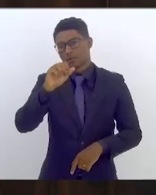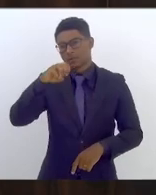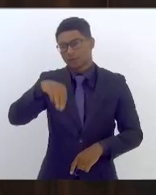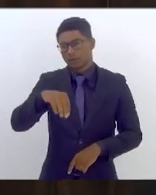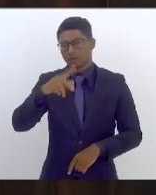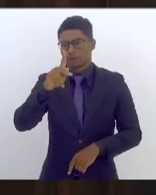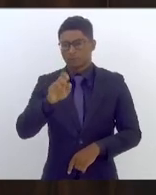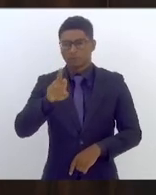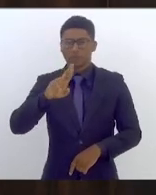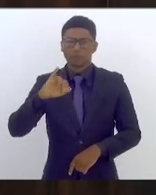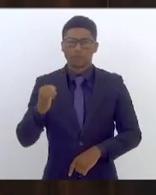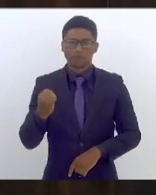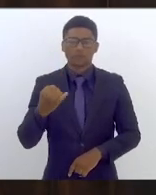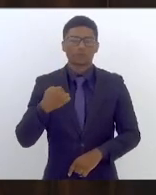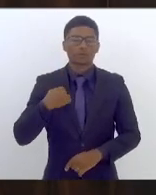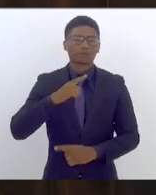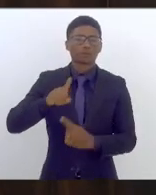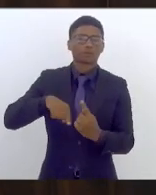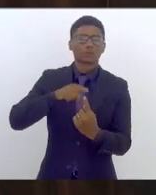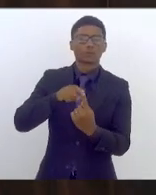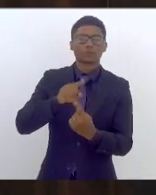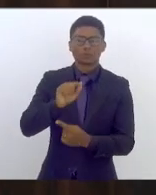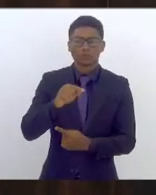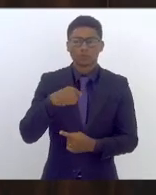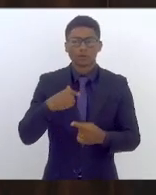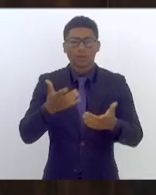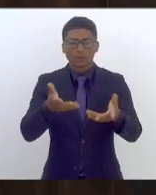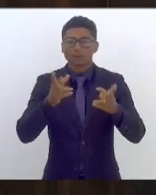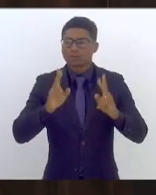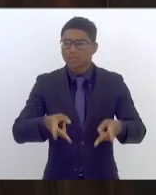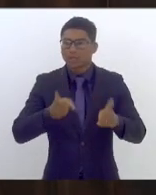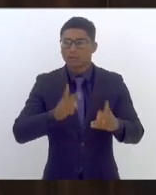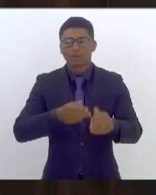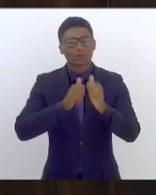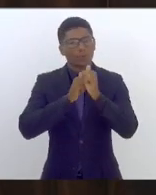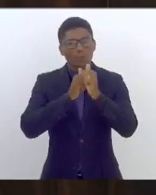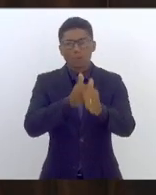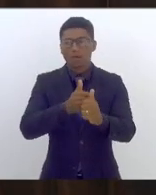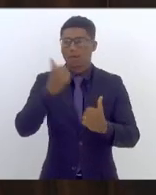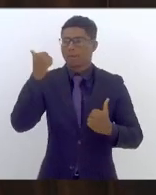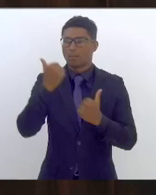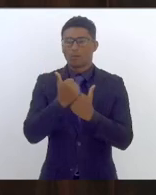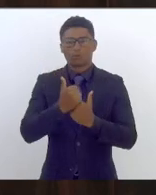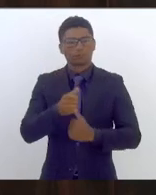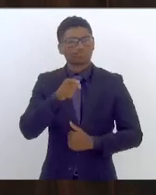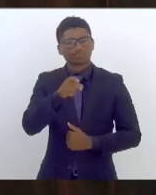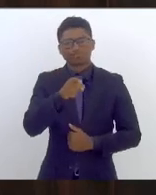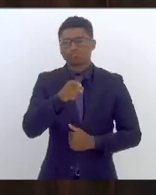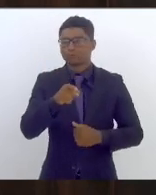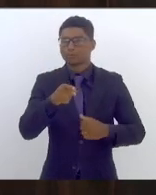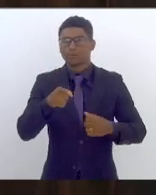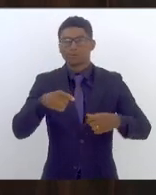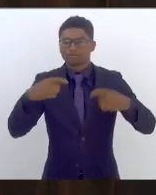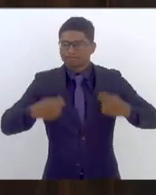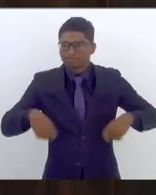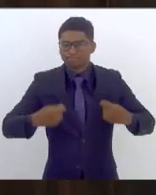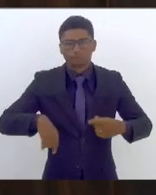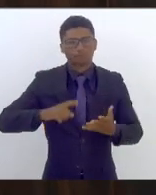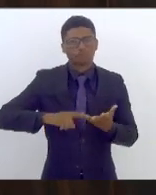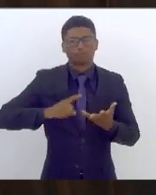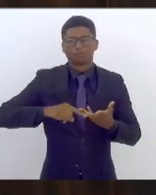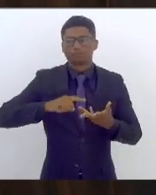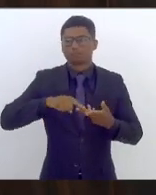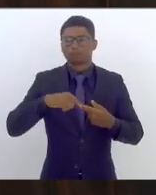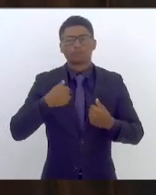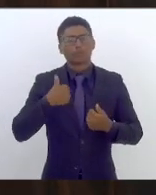a minha intenção é poder para sempre acompanhá-lo e dar todo o apoio que você precise porque eu sei